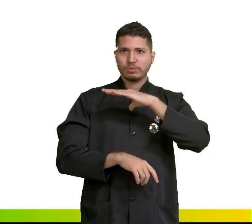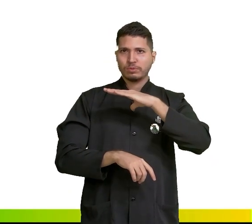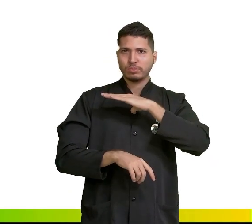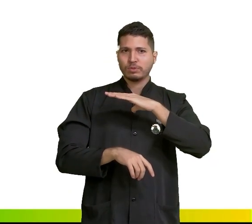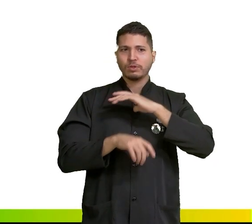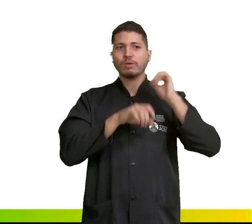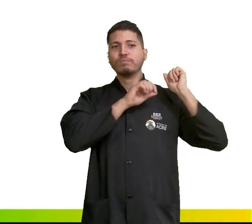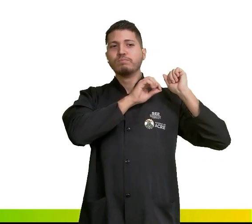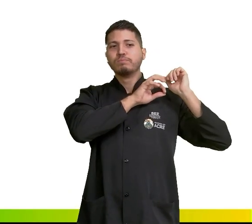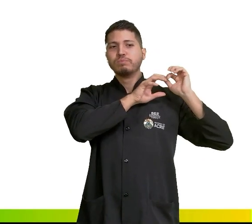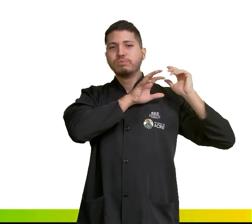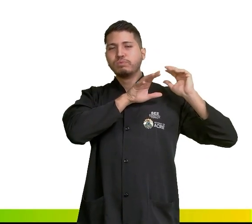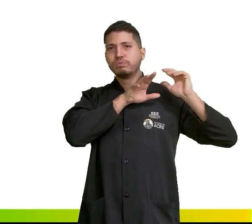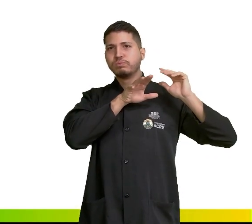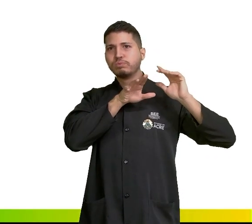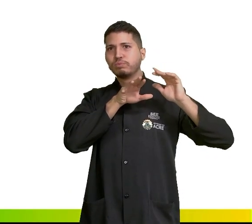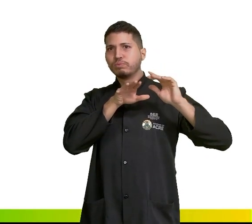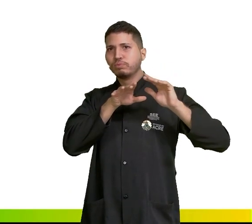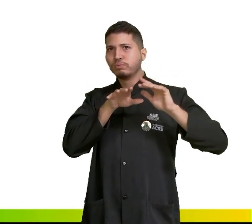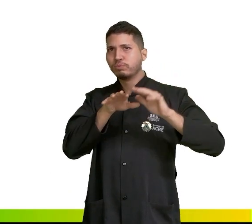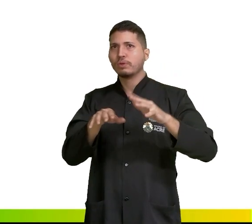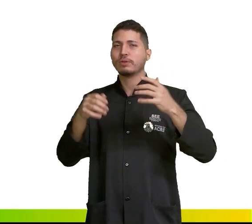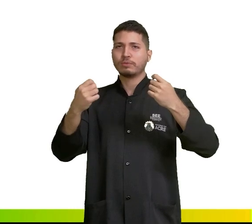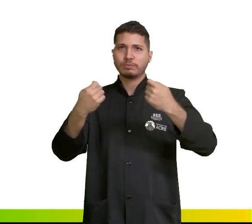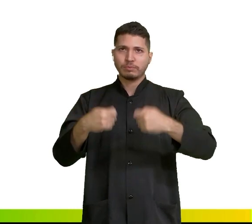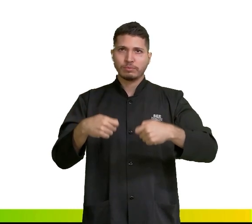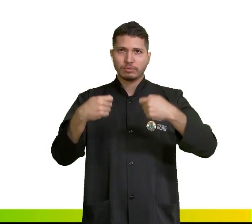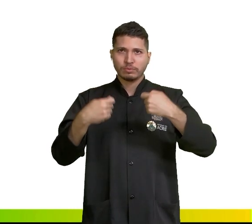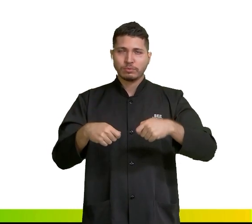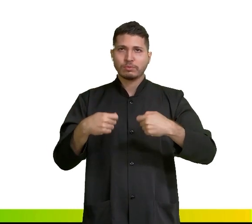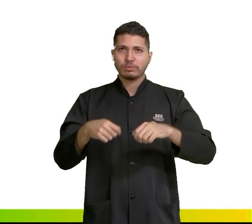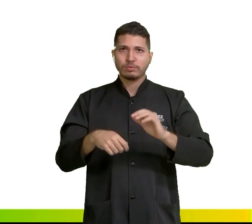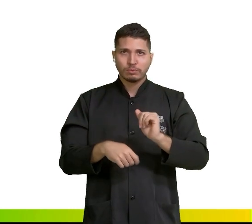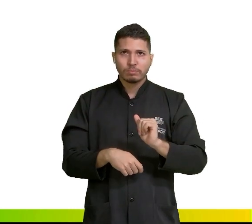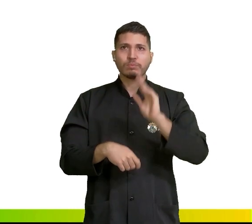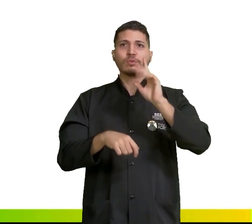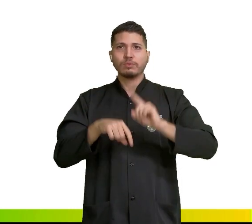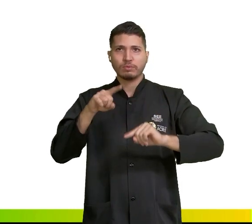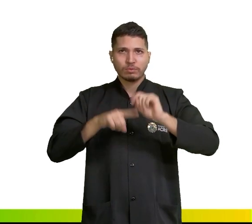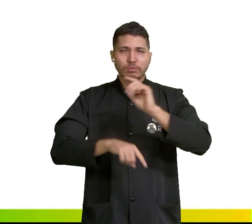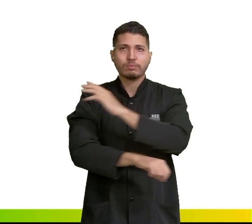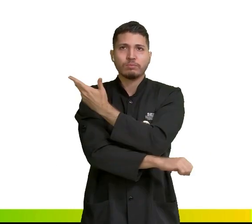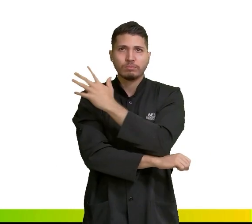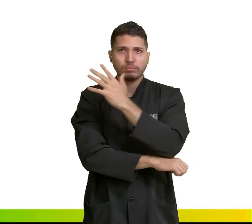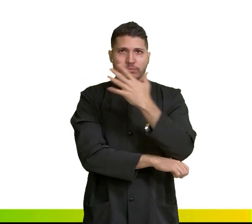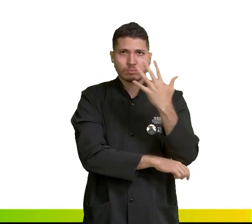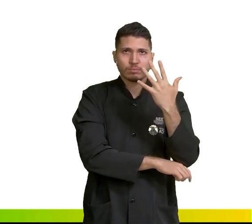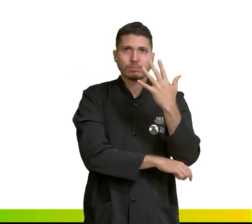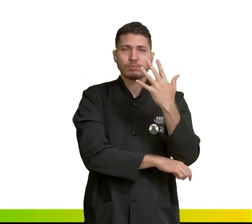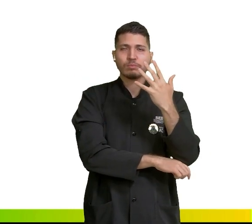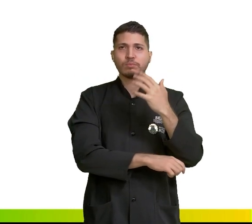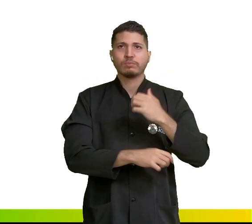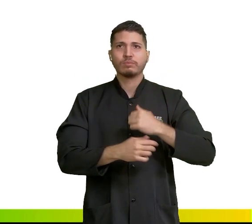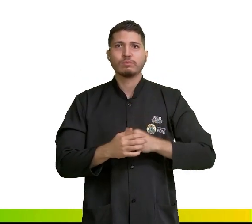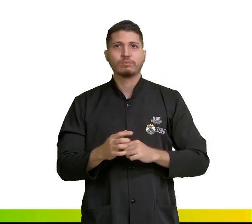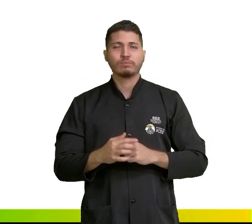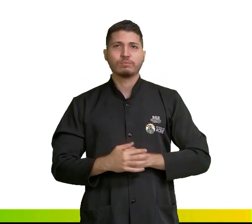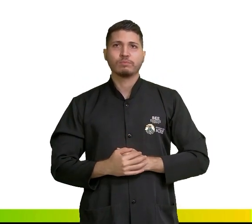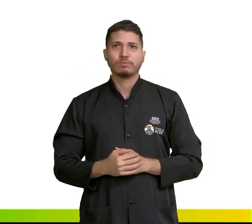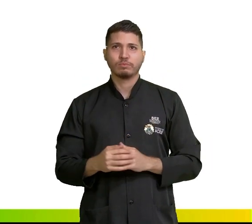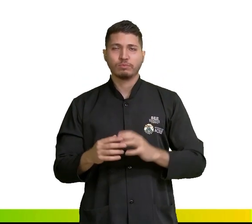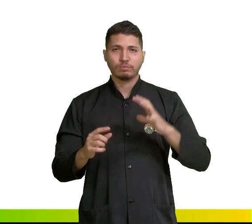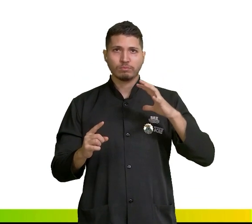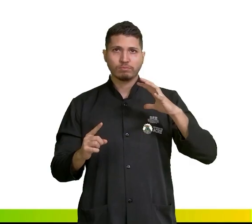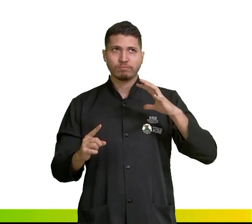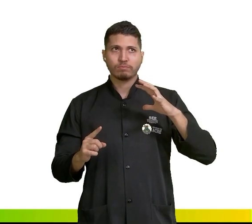que a população cresce, é necessário aí a demanda de mais recursos naturais. Isso tudo aí vai influenciar como